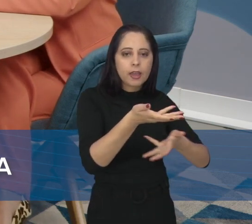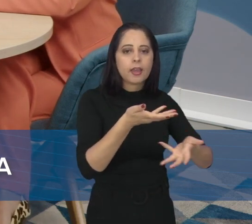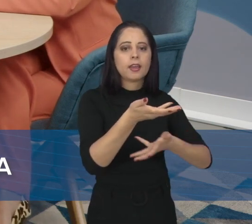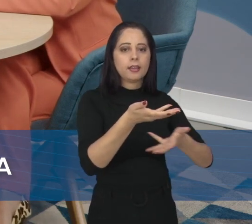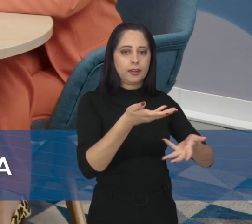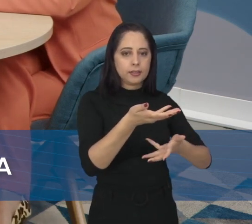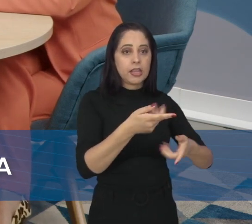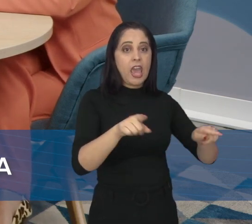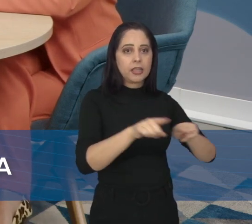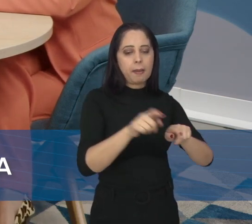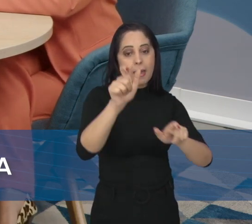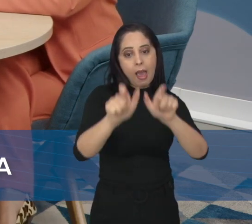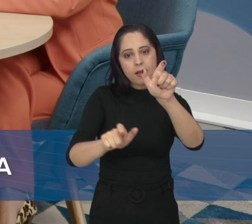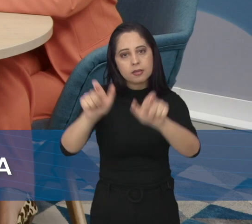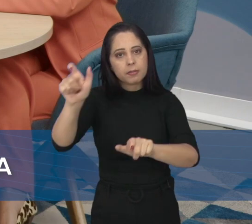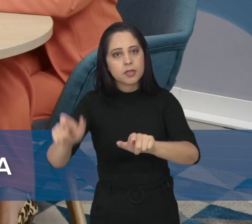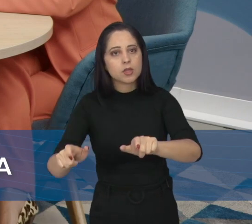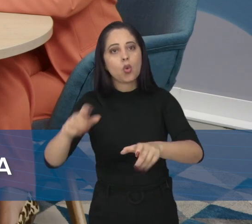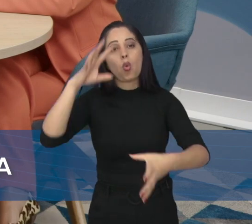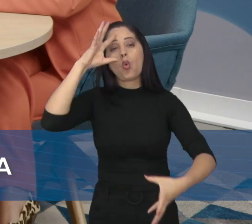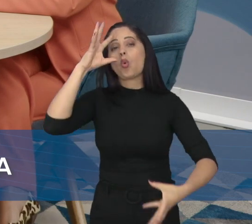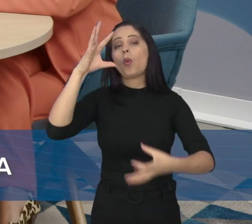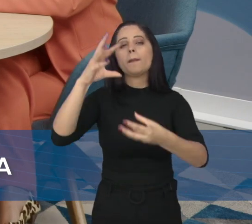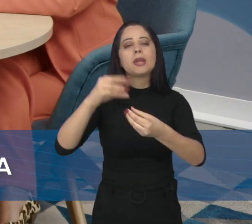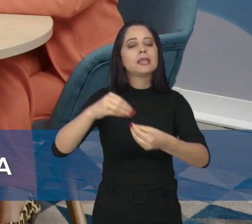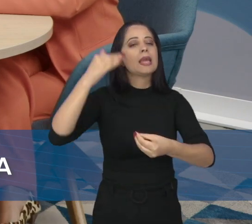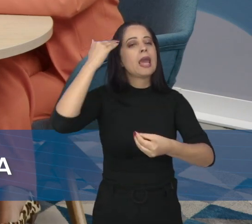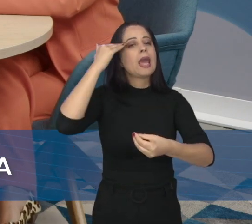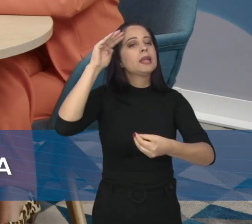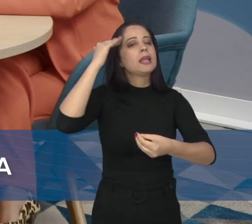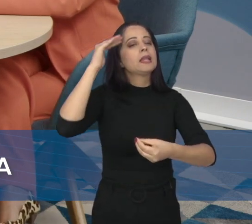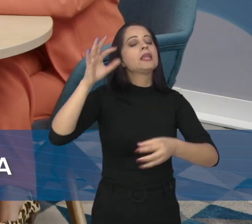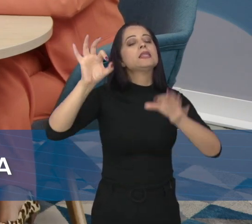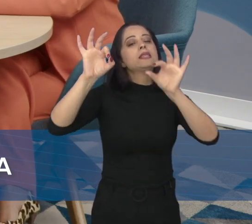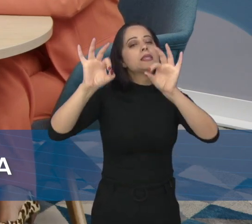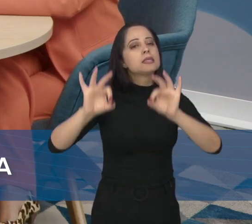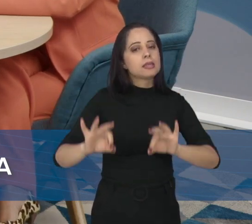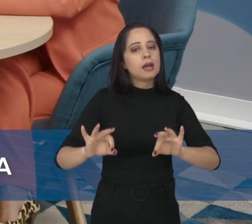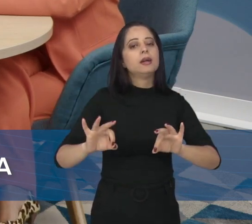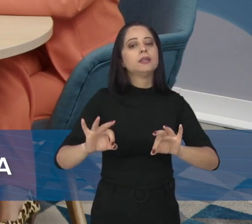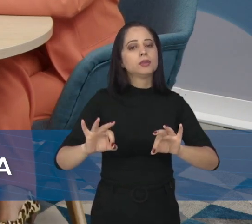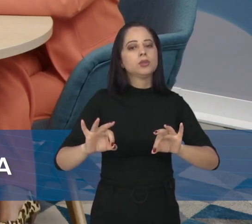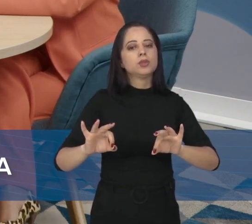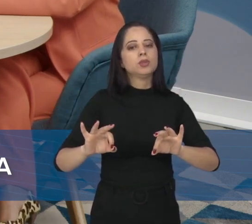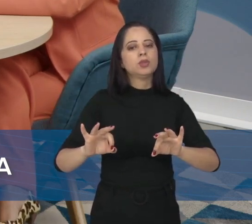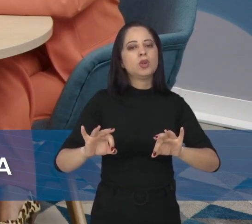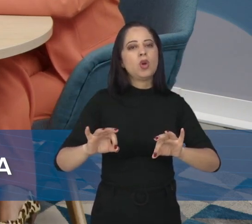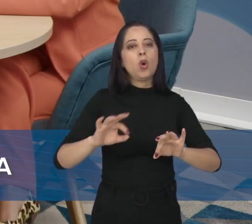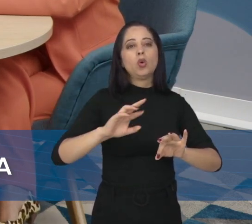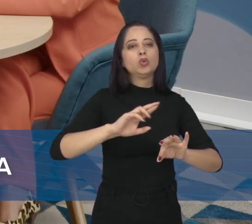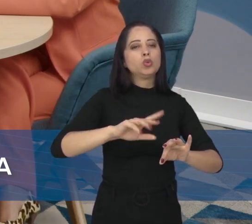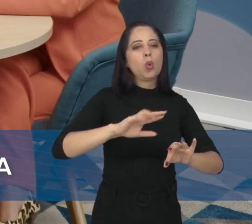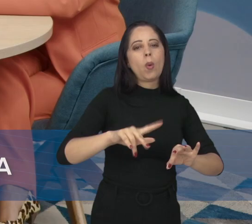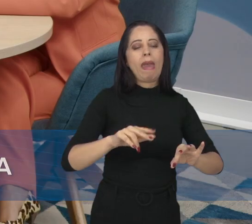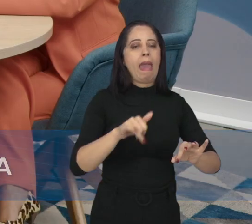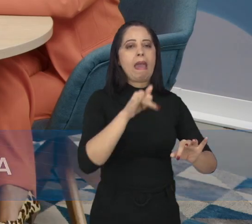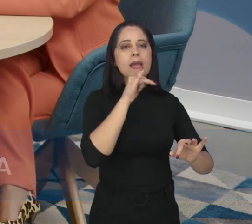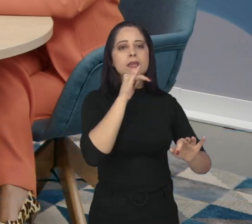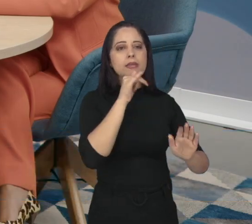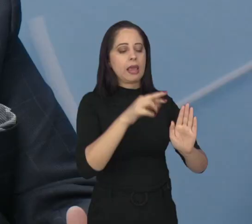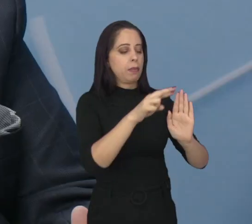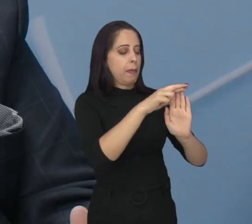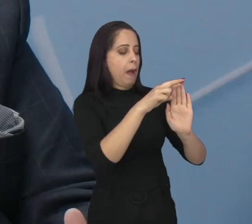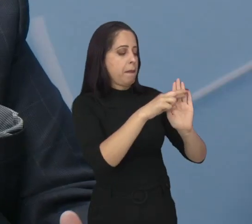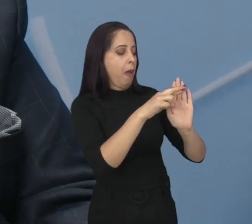formação das pessoas, para o entendimento comum, e não só fazer uma restrição sobre a questão